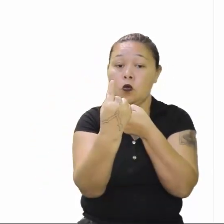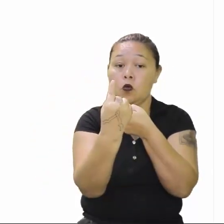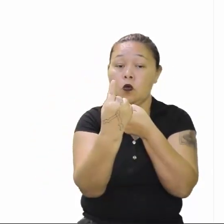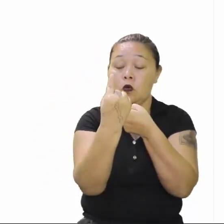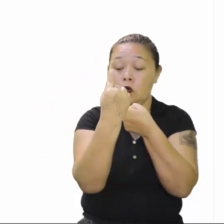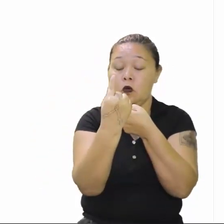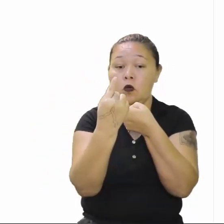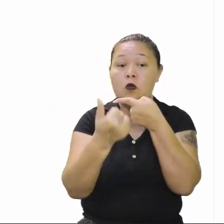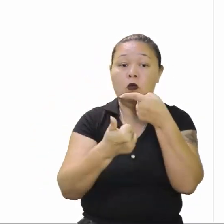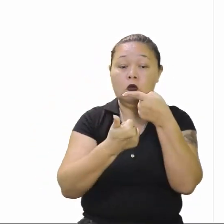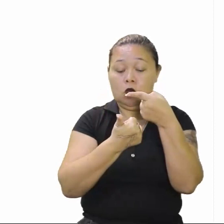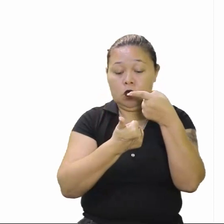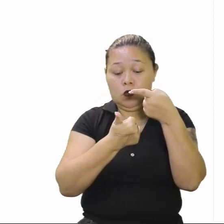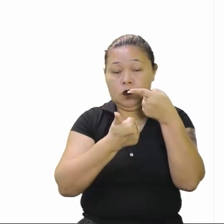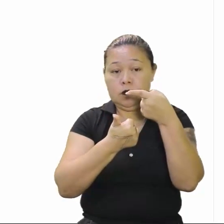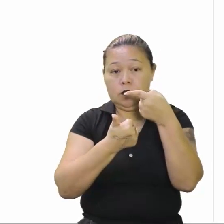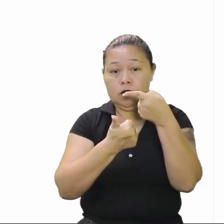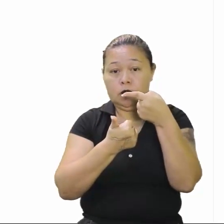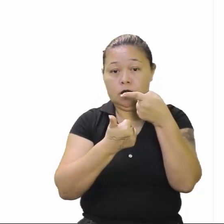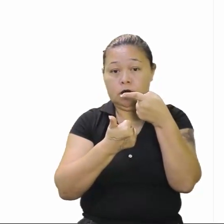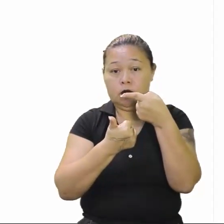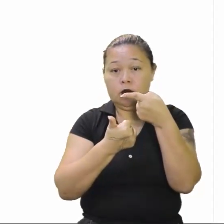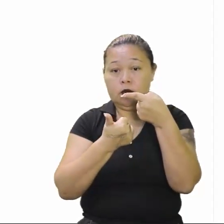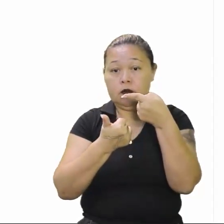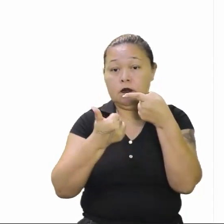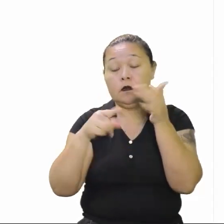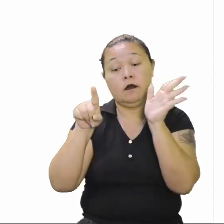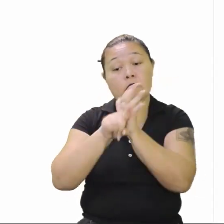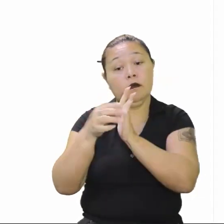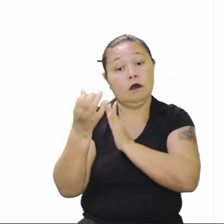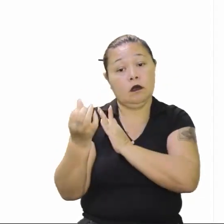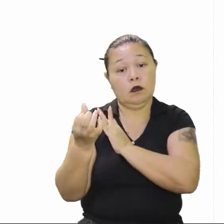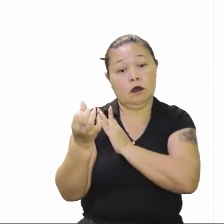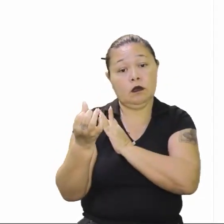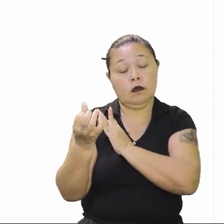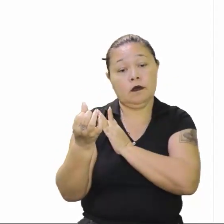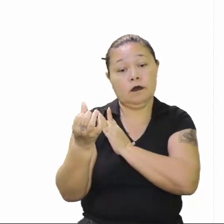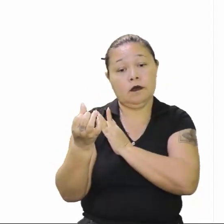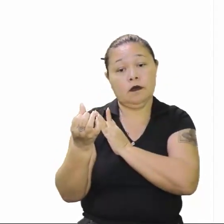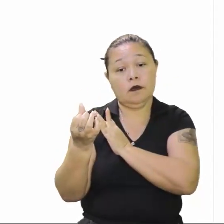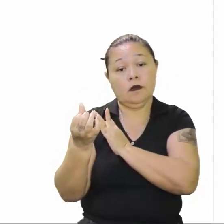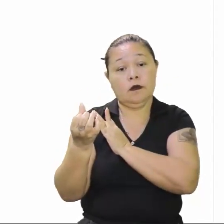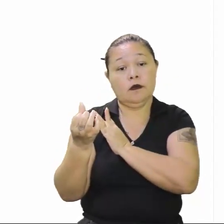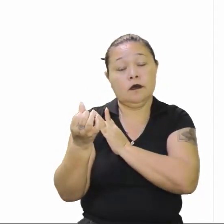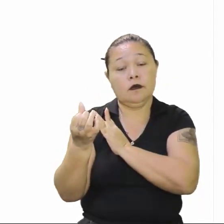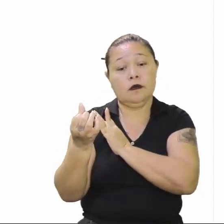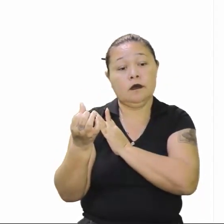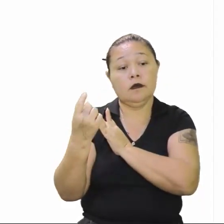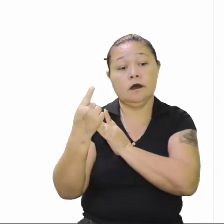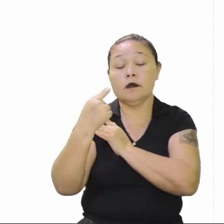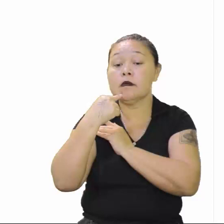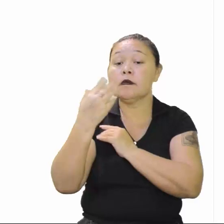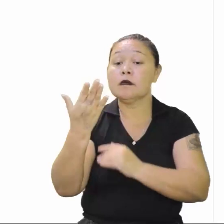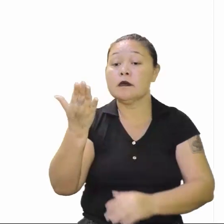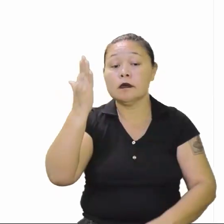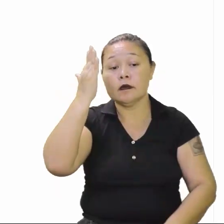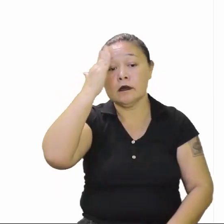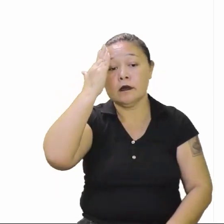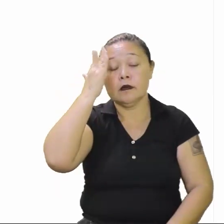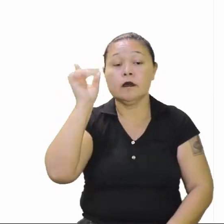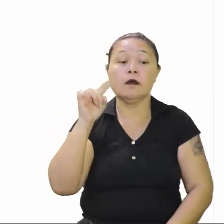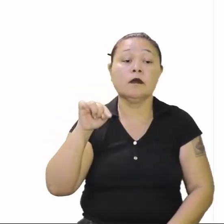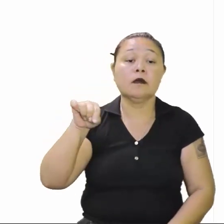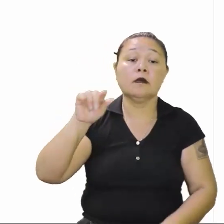1 vezes 10 a menos 6, tá bom? No entanto, a questão deseja saber